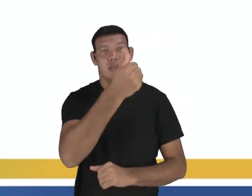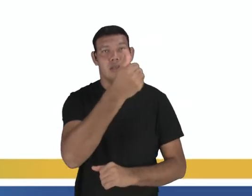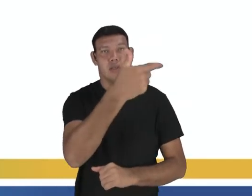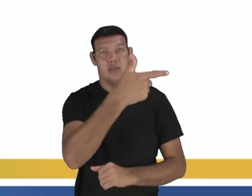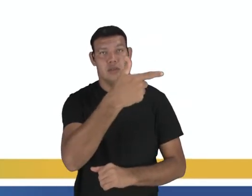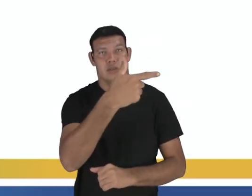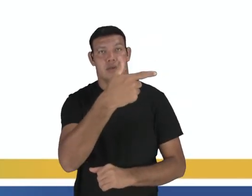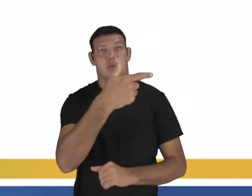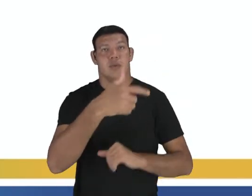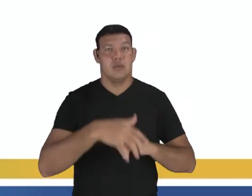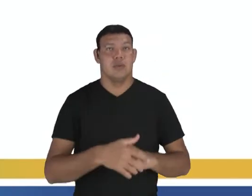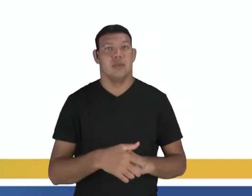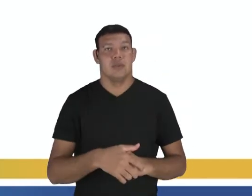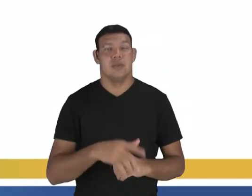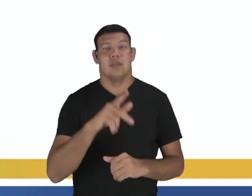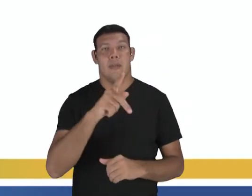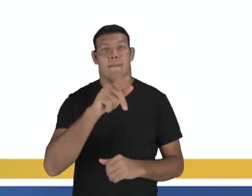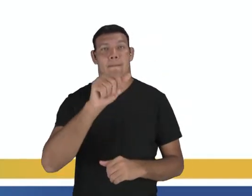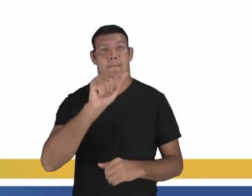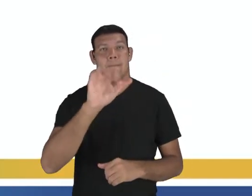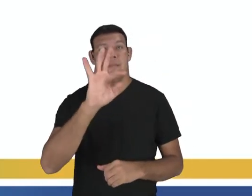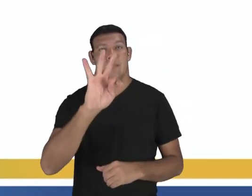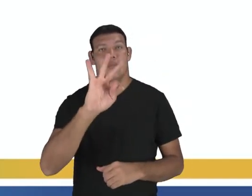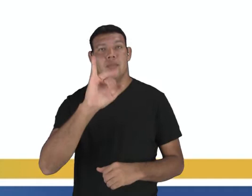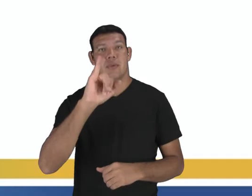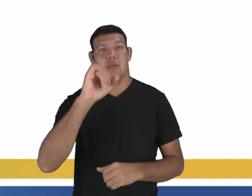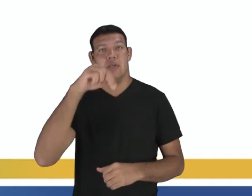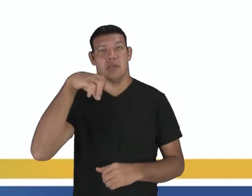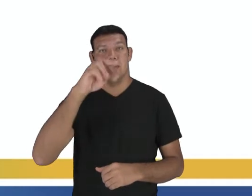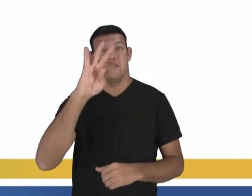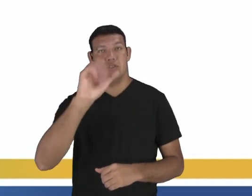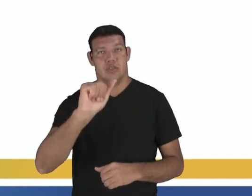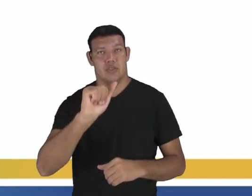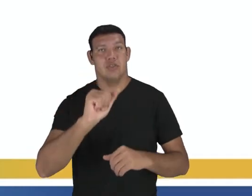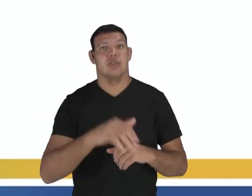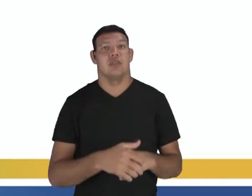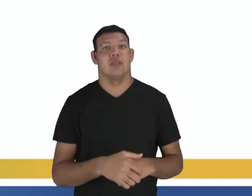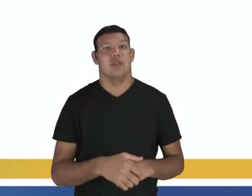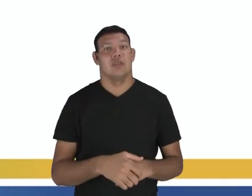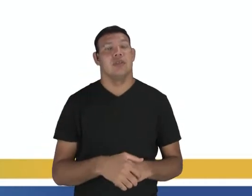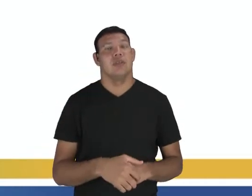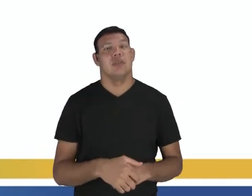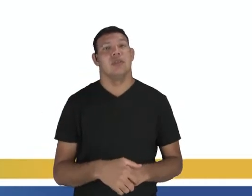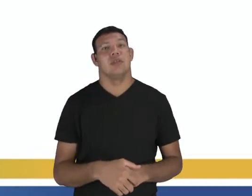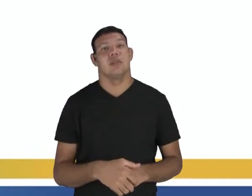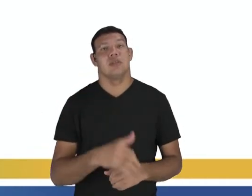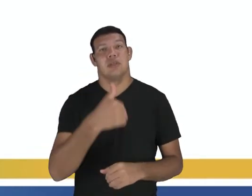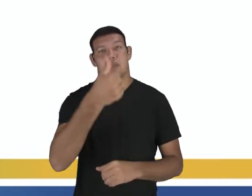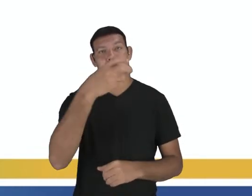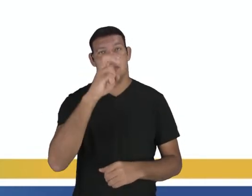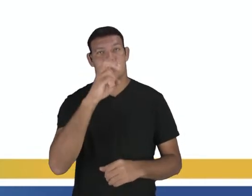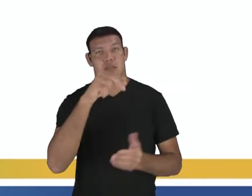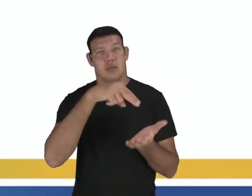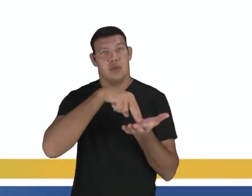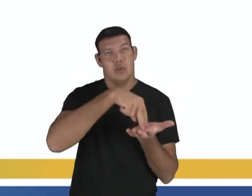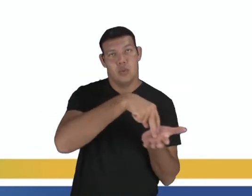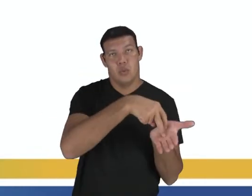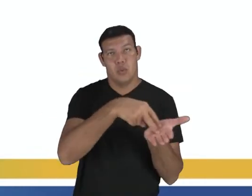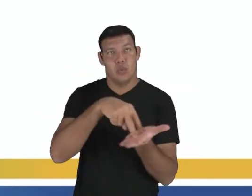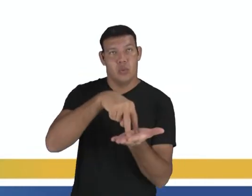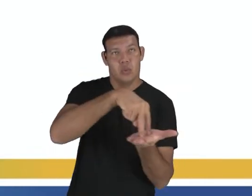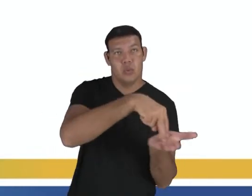eu estou multiplicando por 4. E aí a questão continua. Se houver 12 patinetes e 15